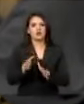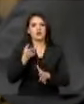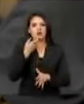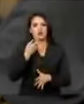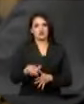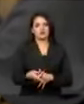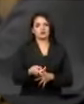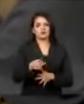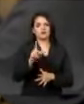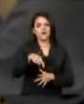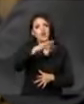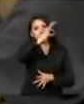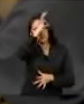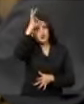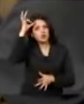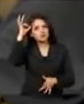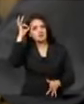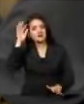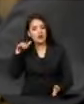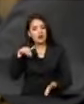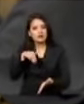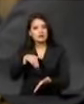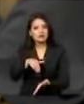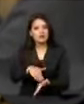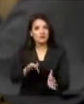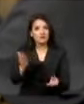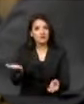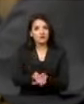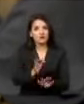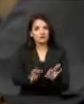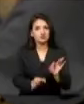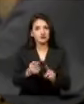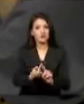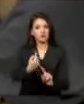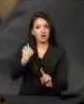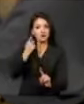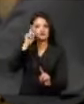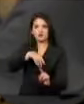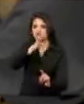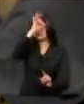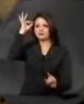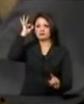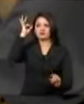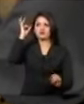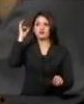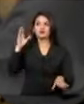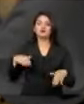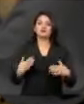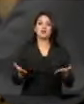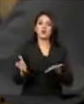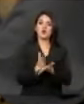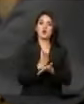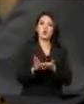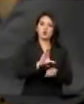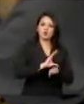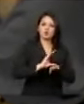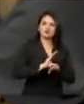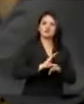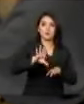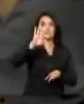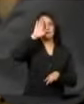de inocência até o trânsito em julgado da condenação. E a razão para que algumas constituições, principalmente na